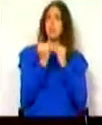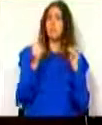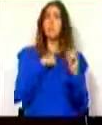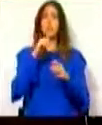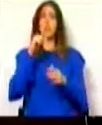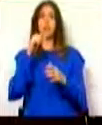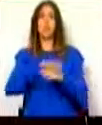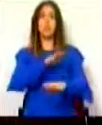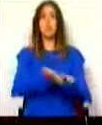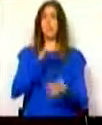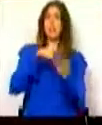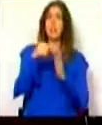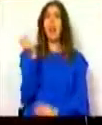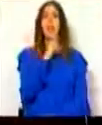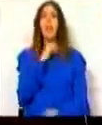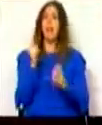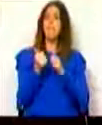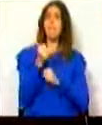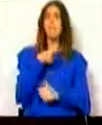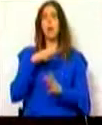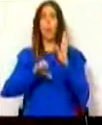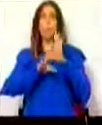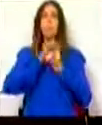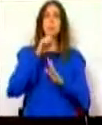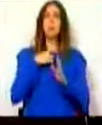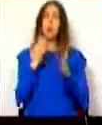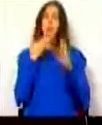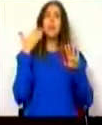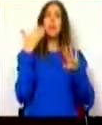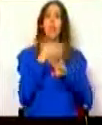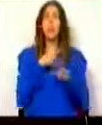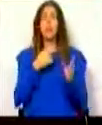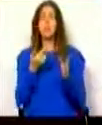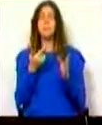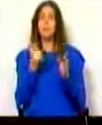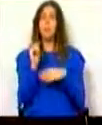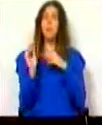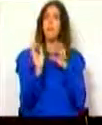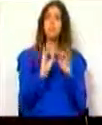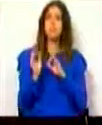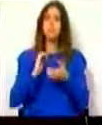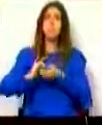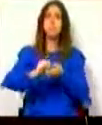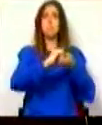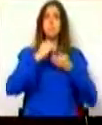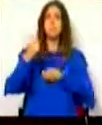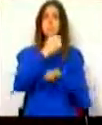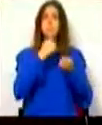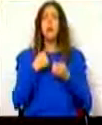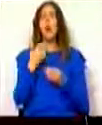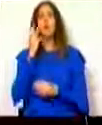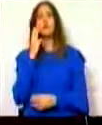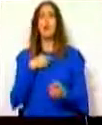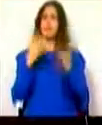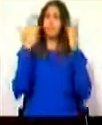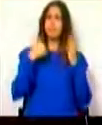administração central, que permite a melhoria de condições de preservação dos acervos e a cooperação entre museus. Saudamos as